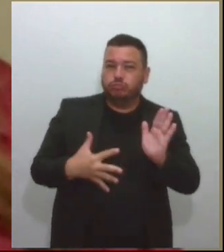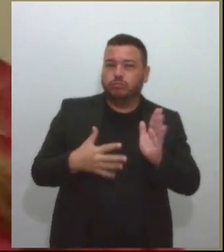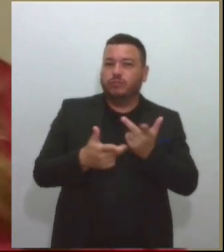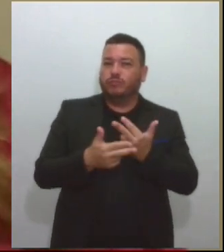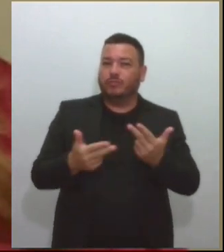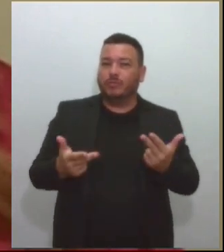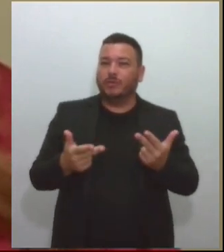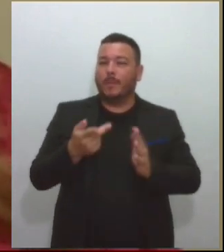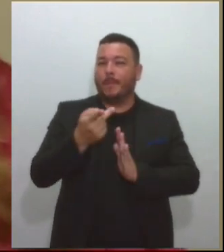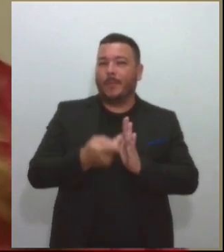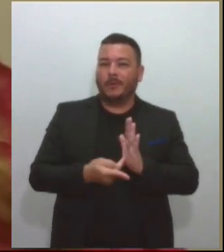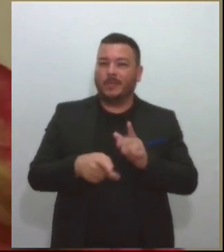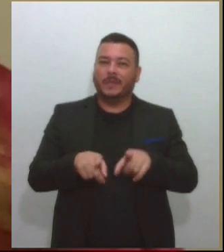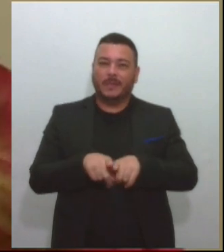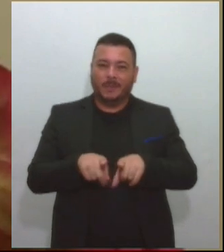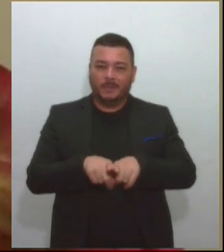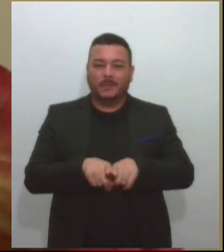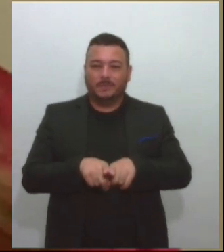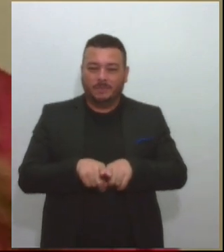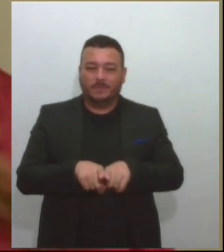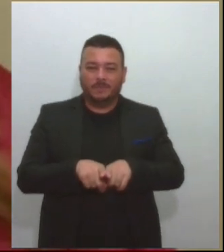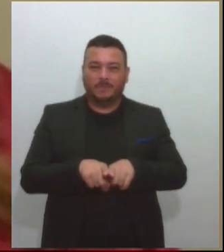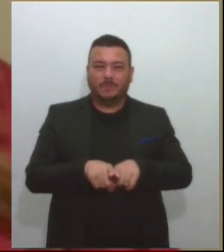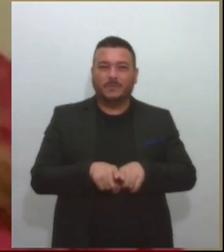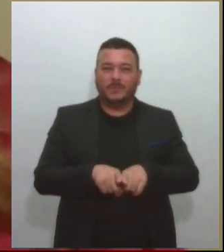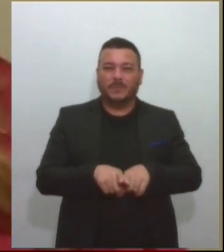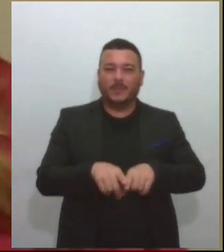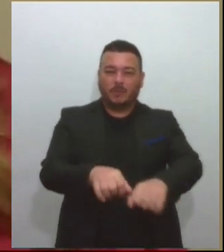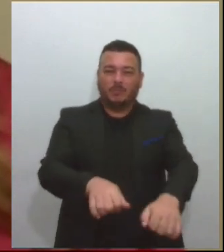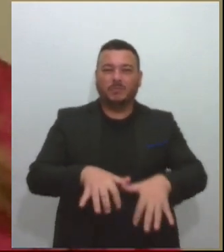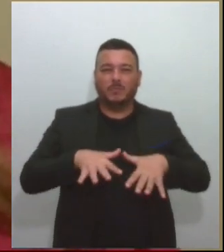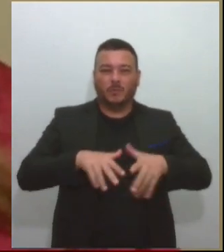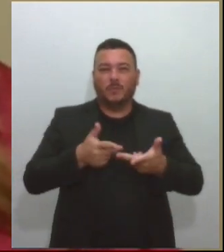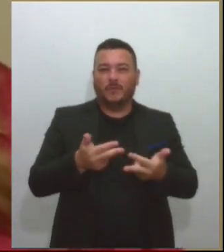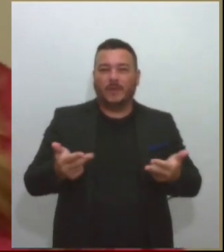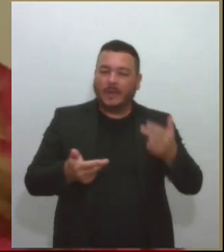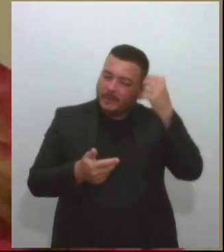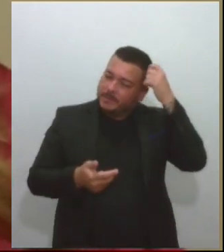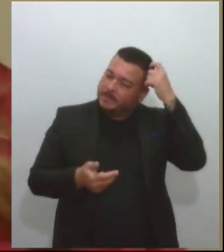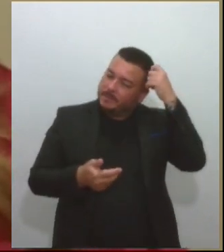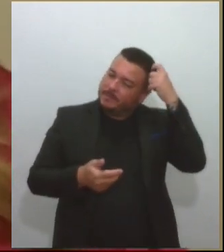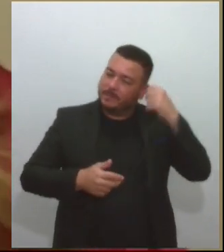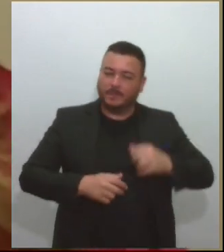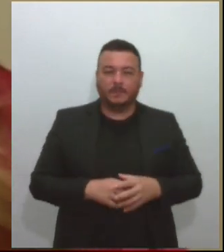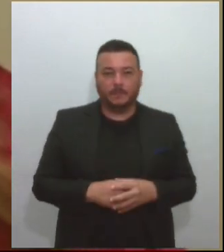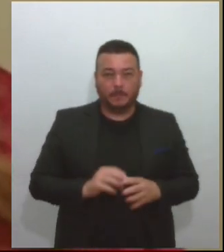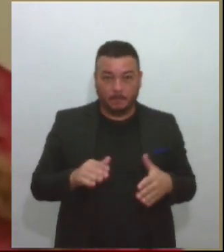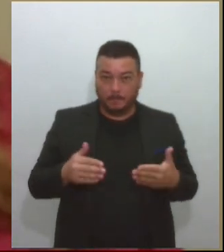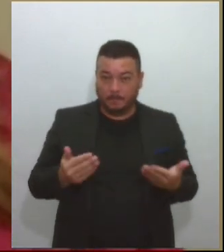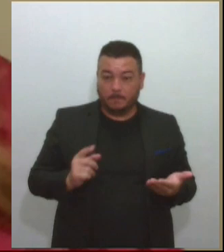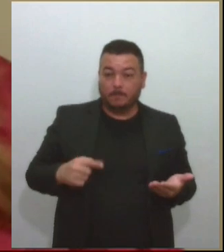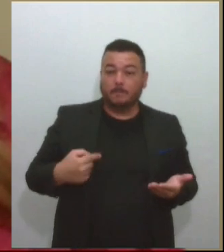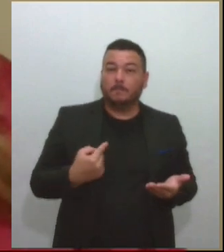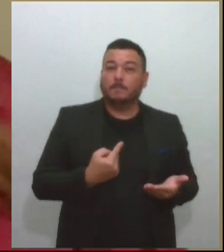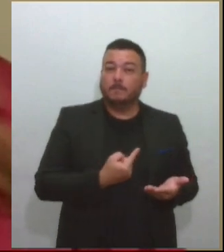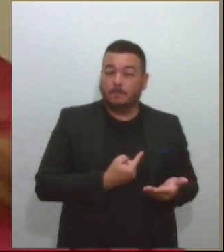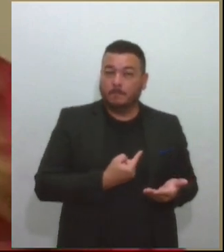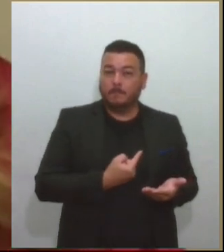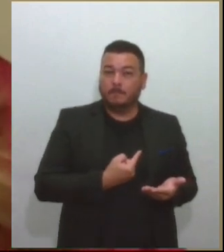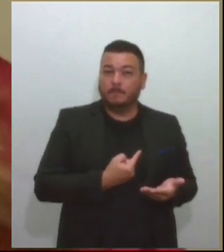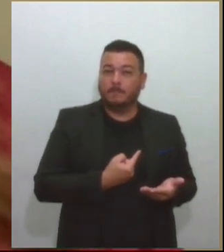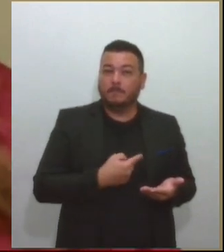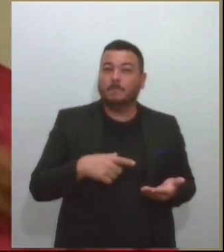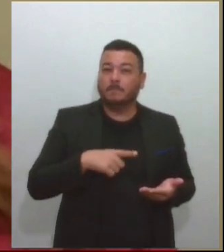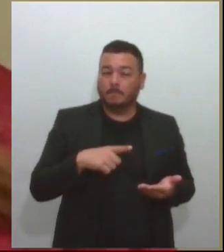projetos para o público, para todos os públicos. Então, a gente desempenha